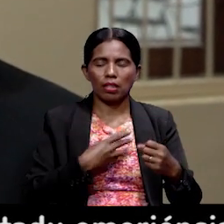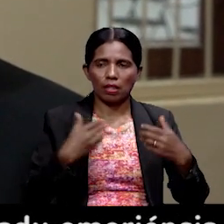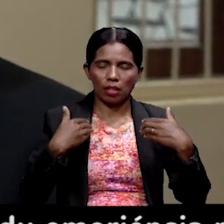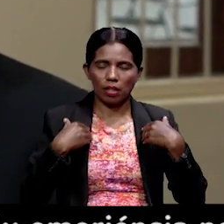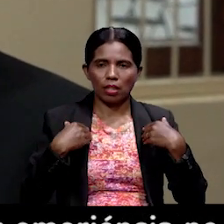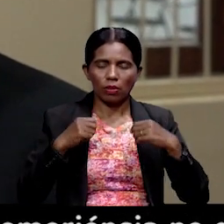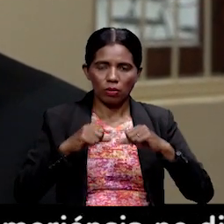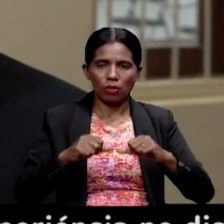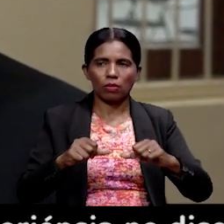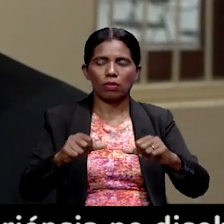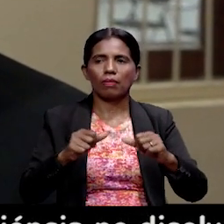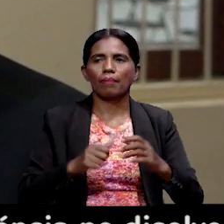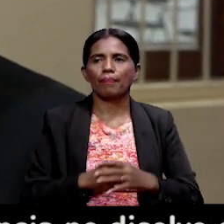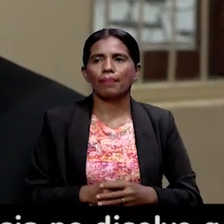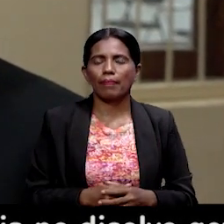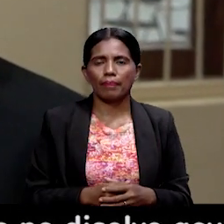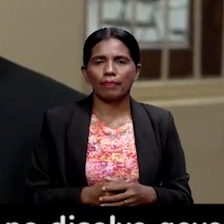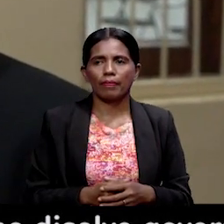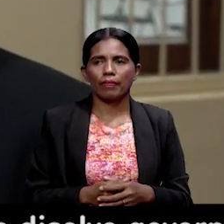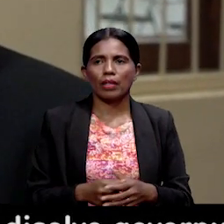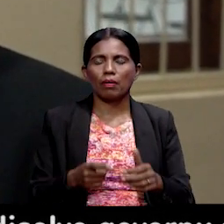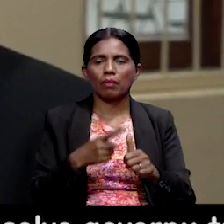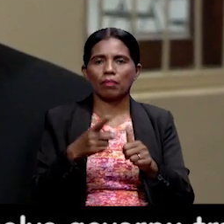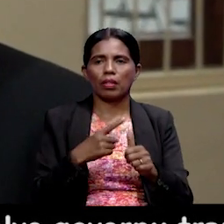halap. Tanay mag primeros,